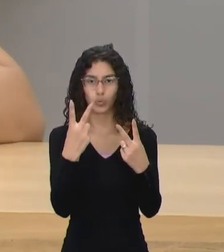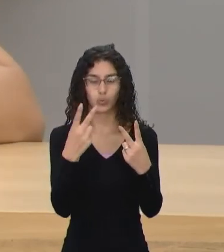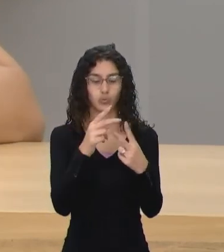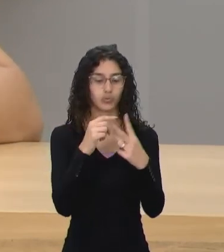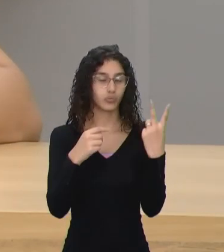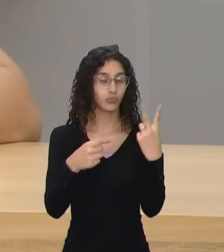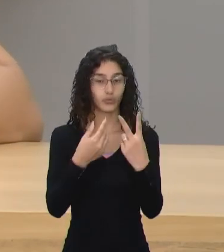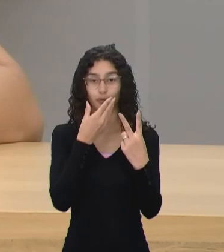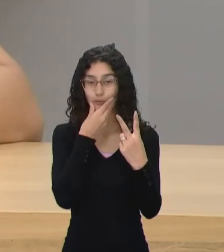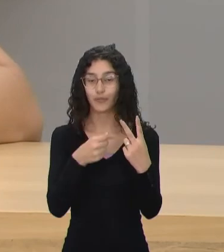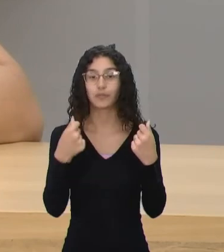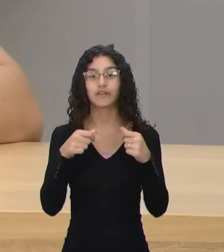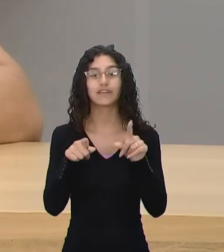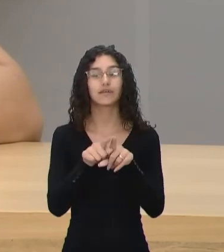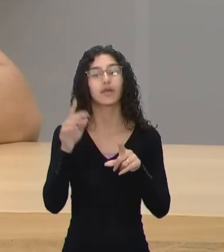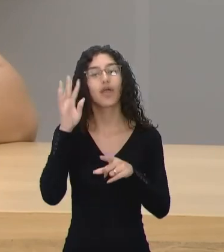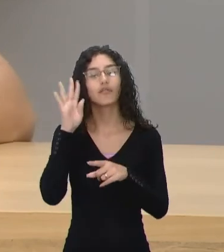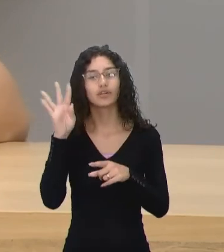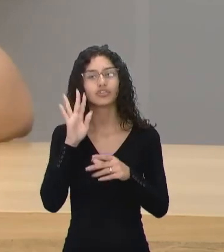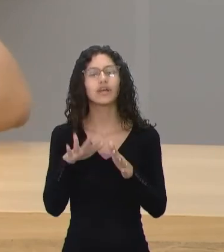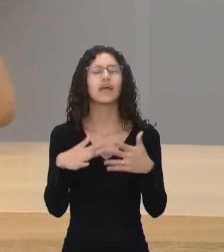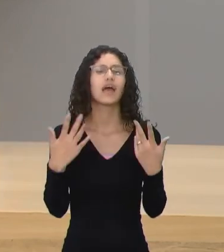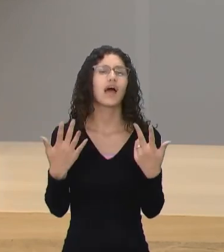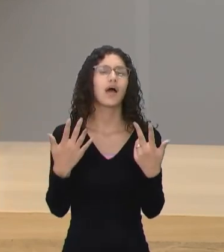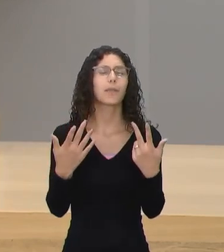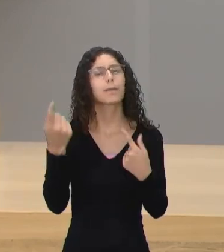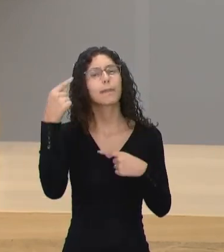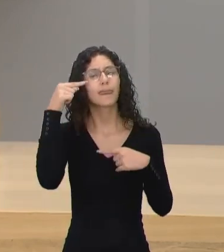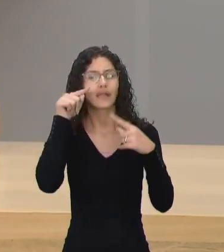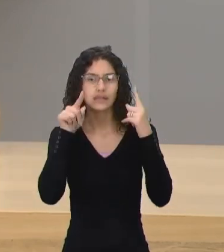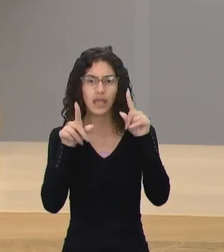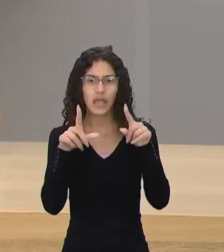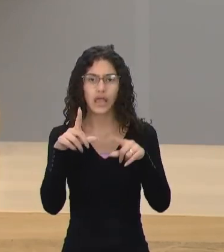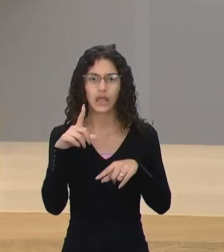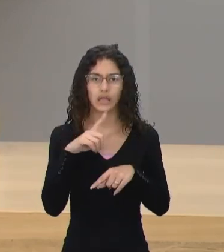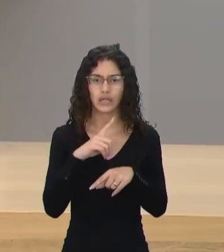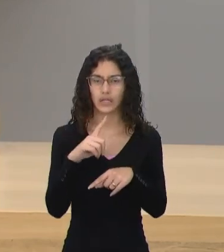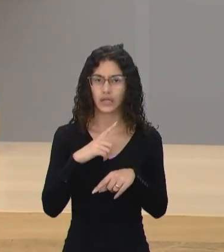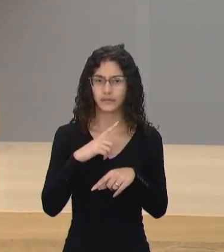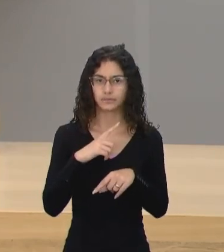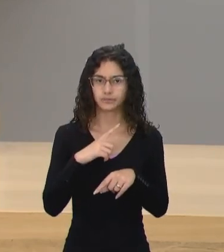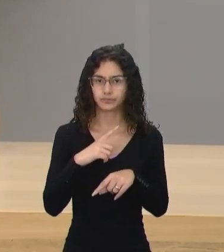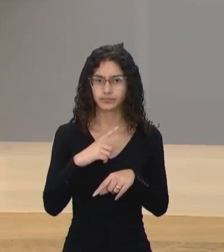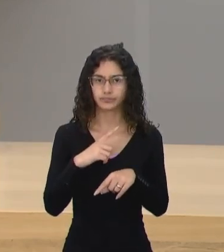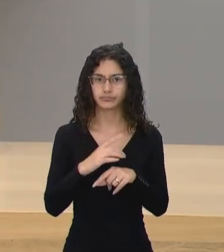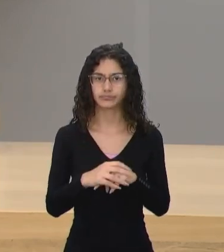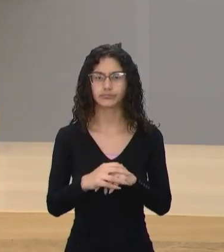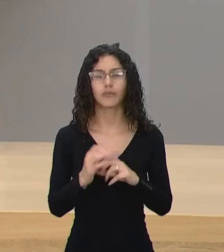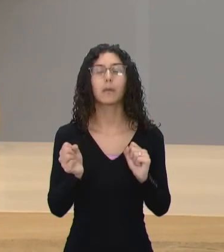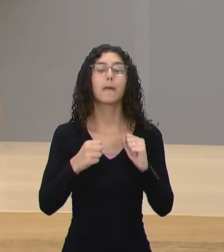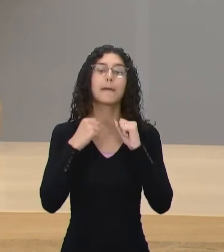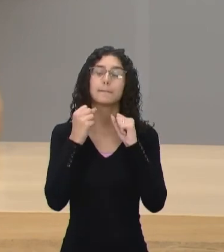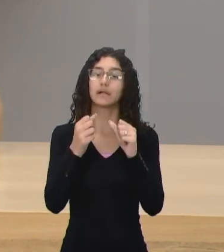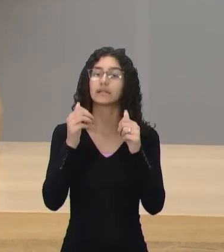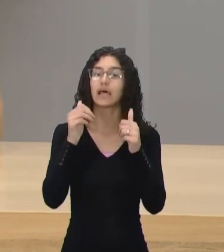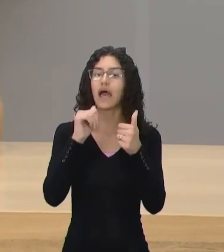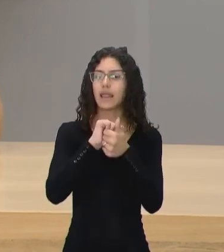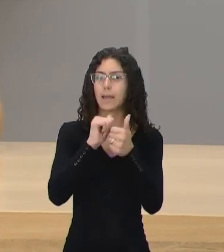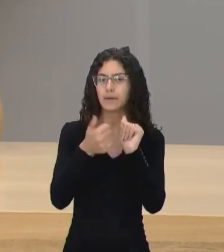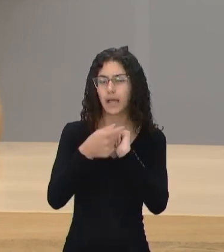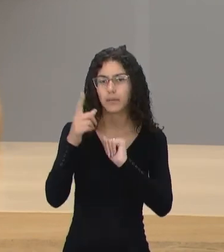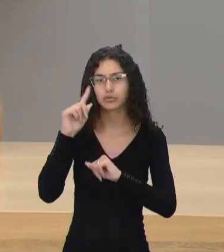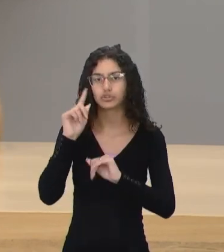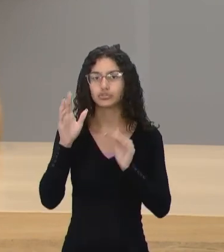Blache, a gente precisa refletir. Será que essas ideias, elas podem ser adaptadas para os